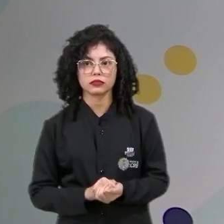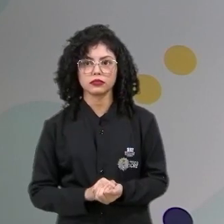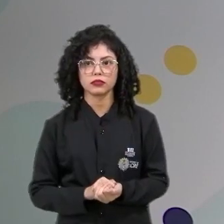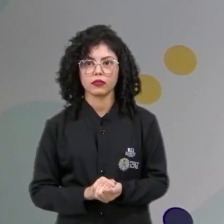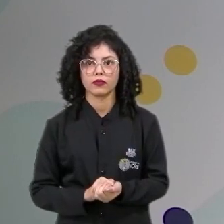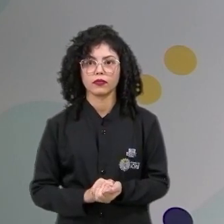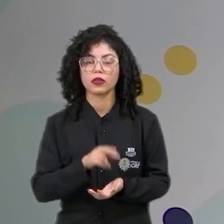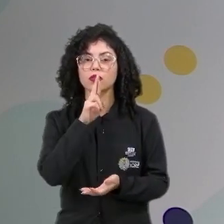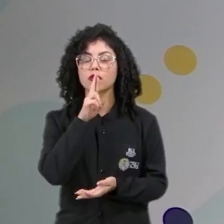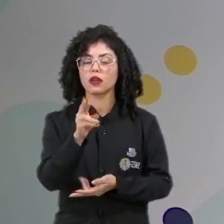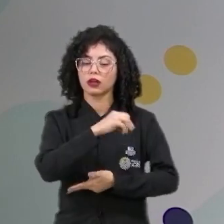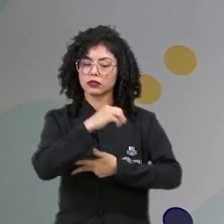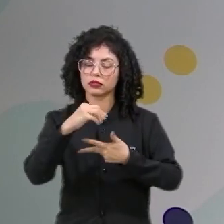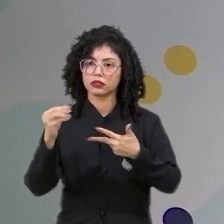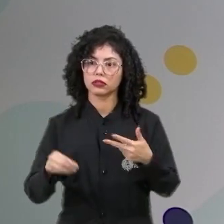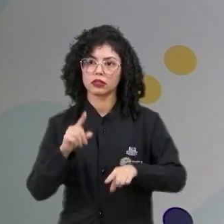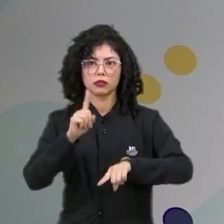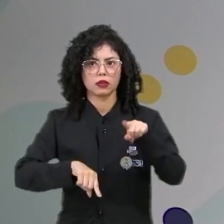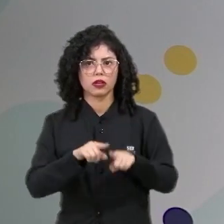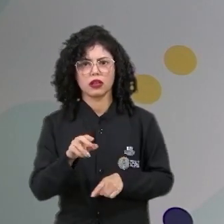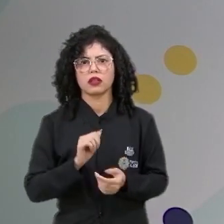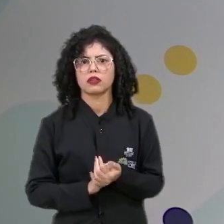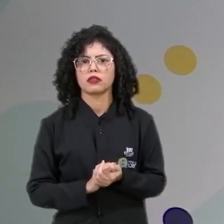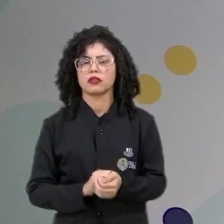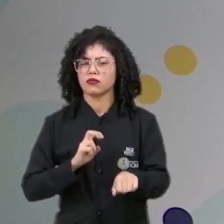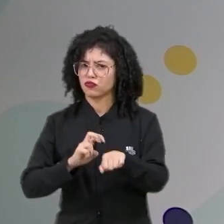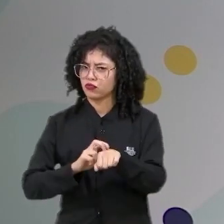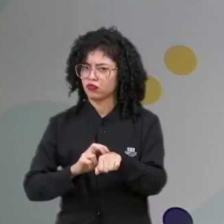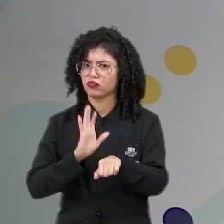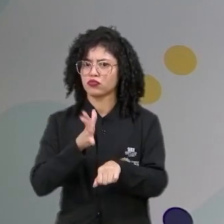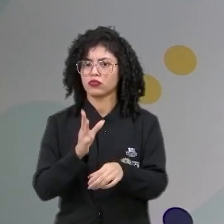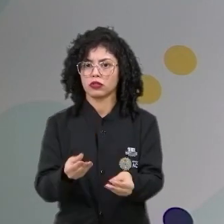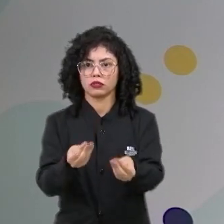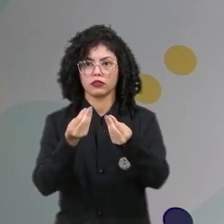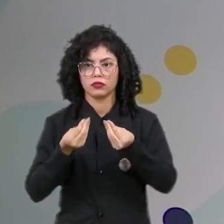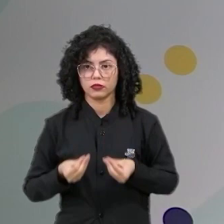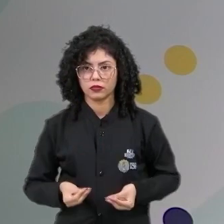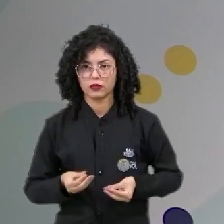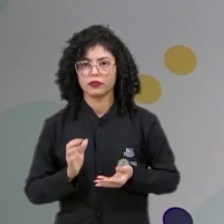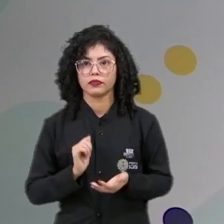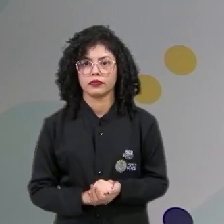material Resolva Enem, aquele livro verde que vocês receberam.